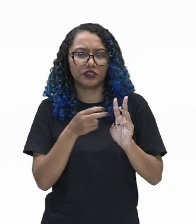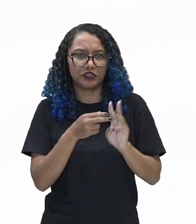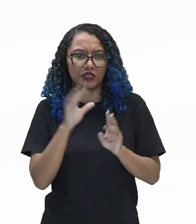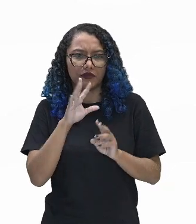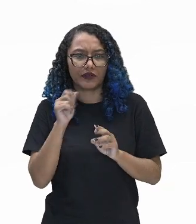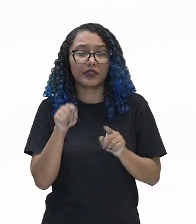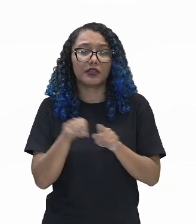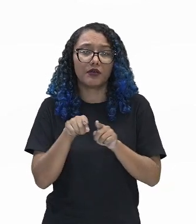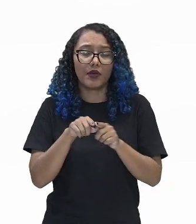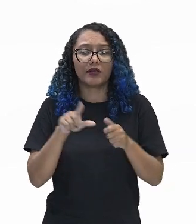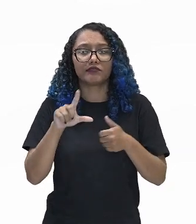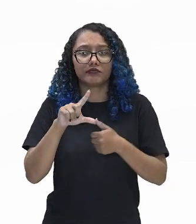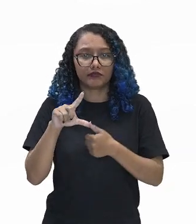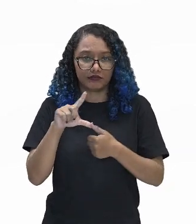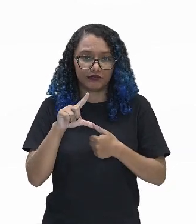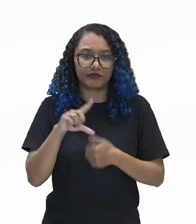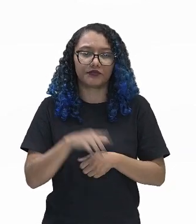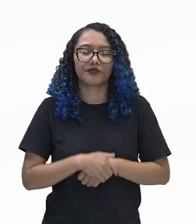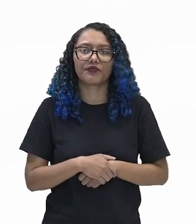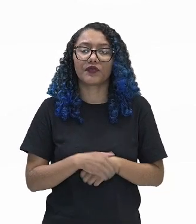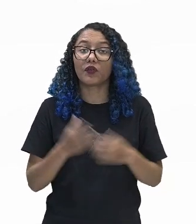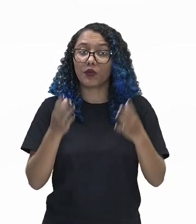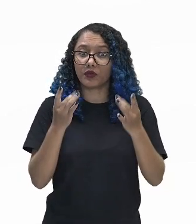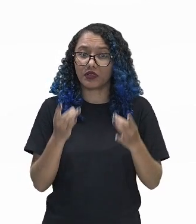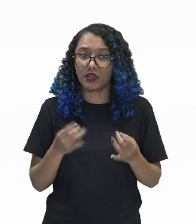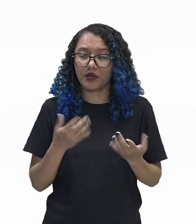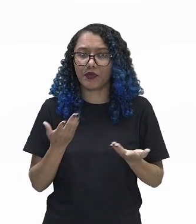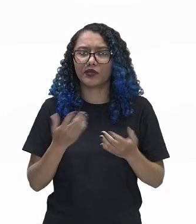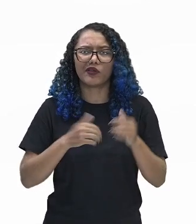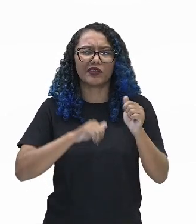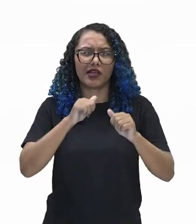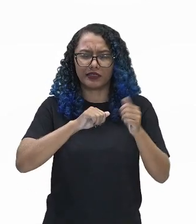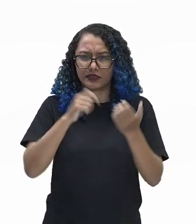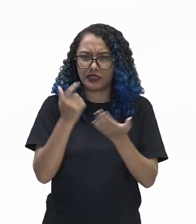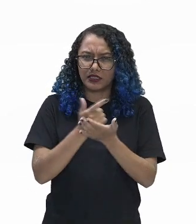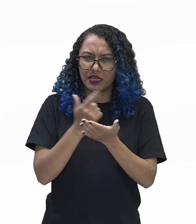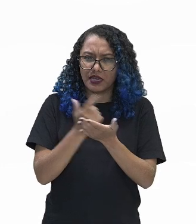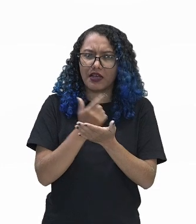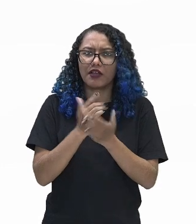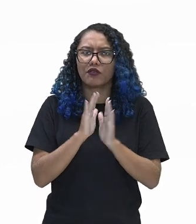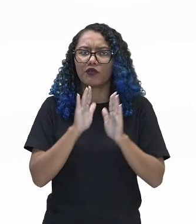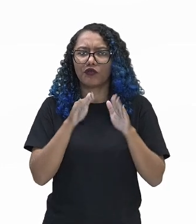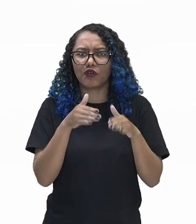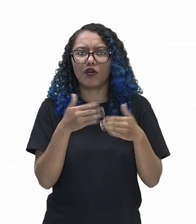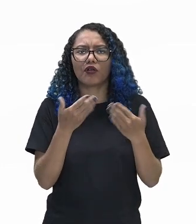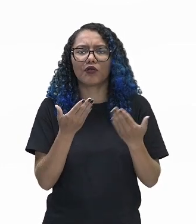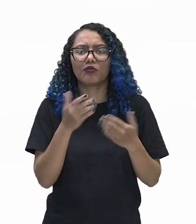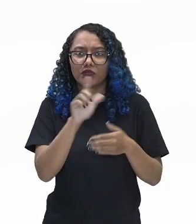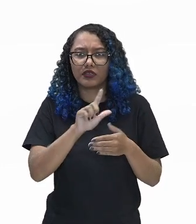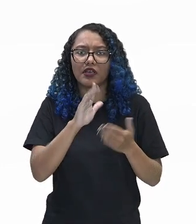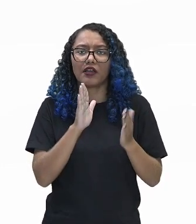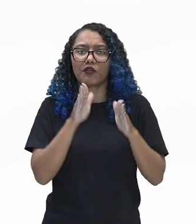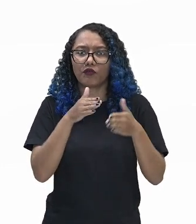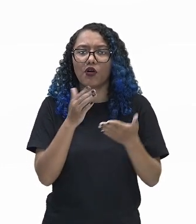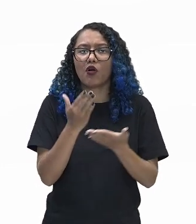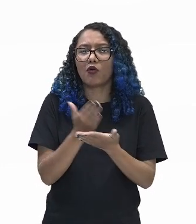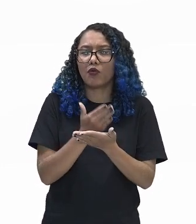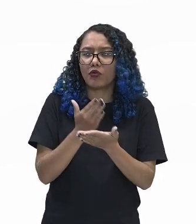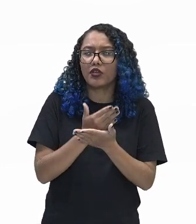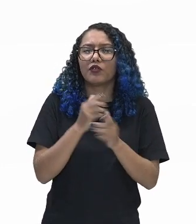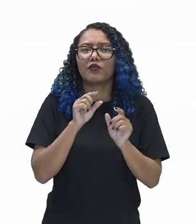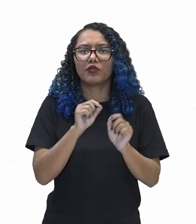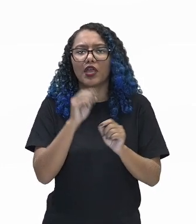e latino-americana. O nosso detalhamento: análise literária de obras das literaturas